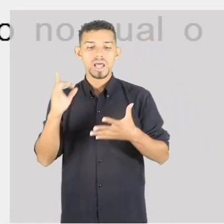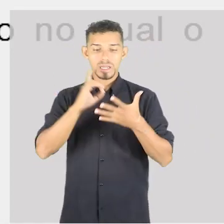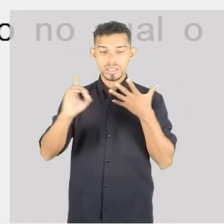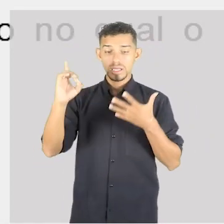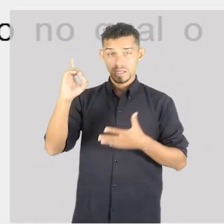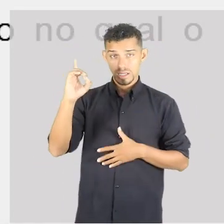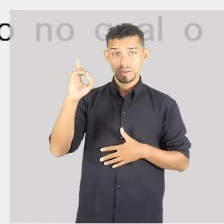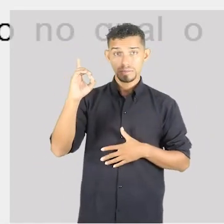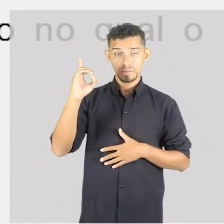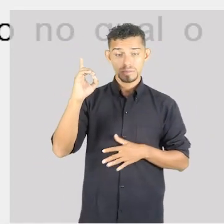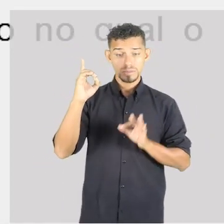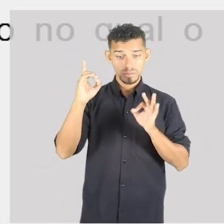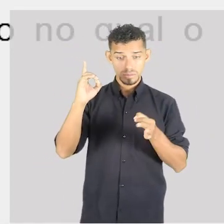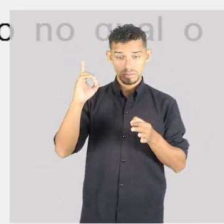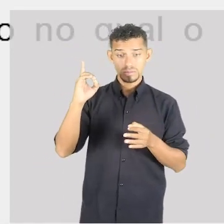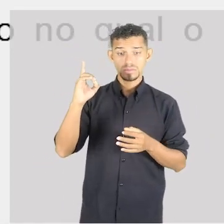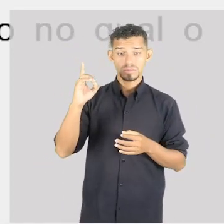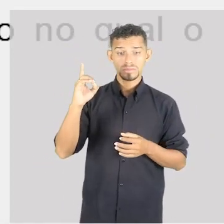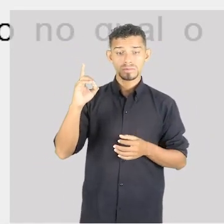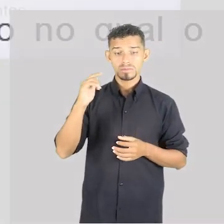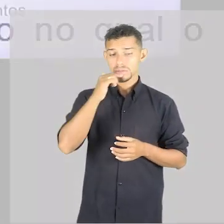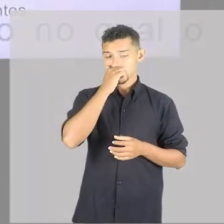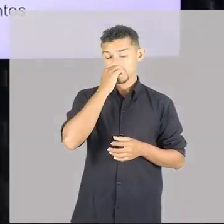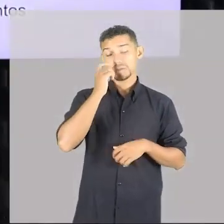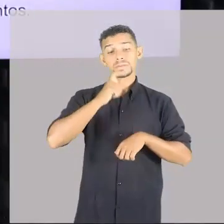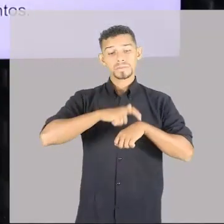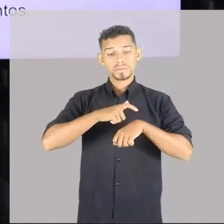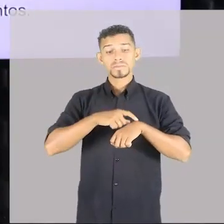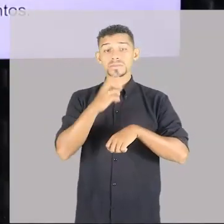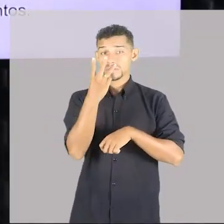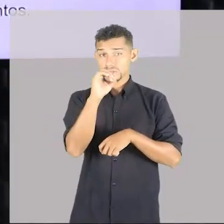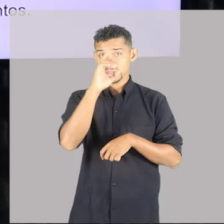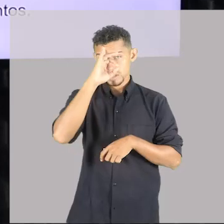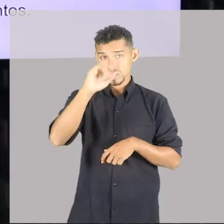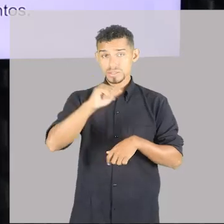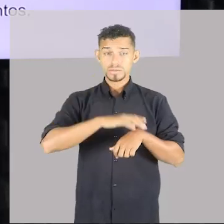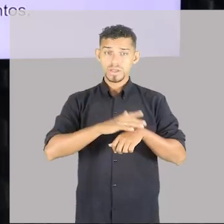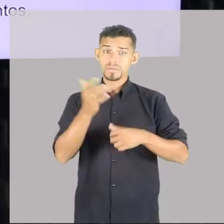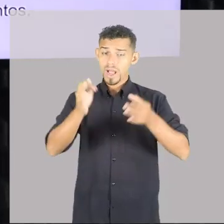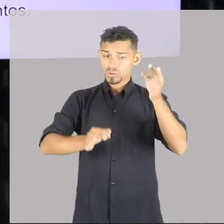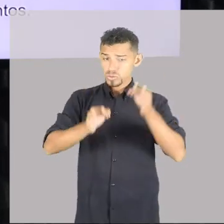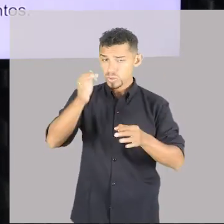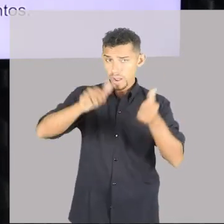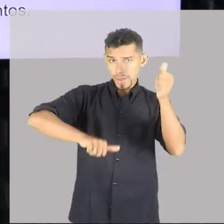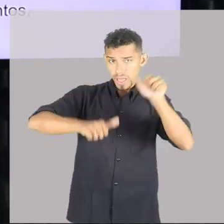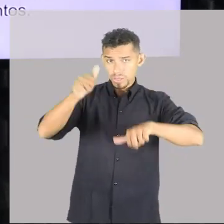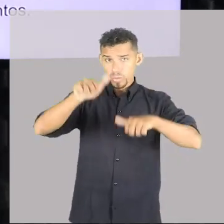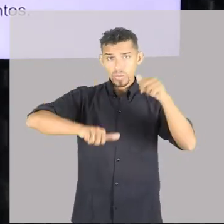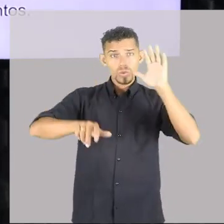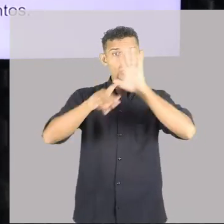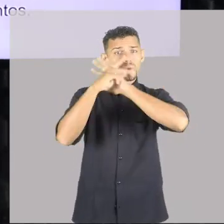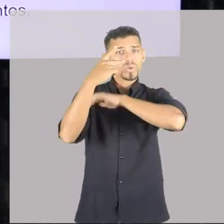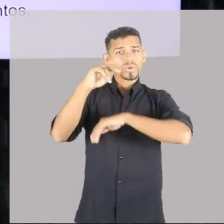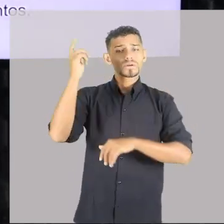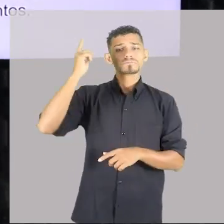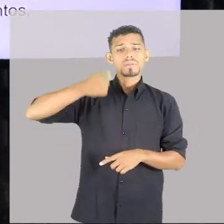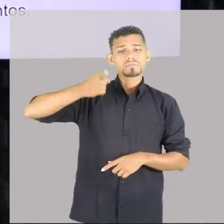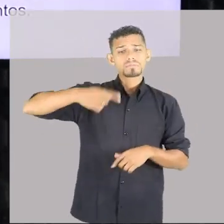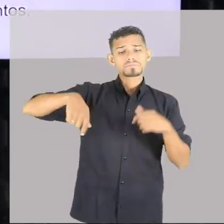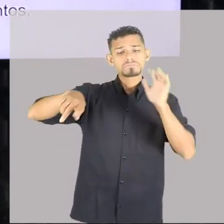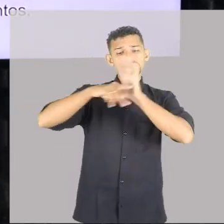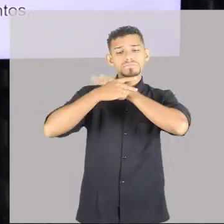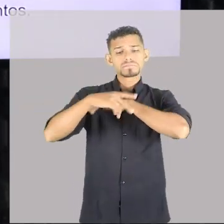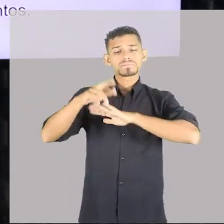D, que aí sim nós temos o prazo de 30 dias para o julgamento do seu recurso no